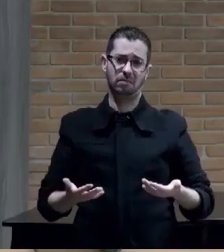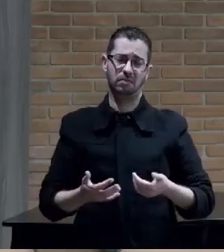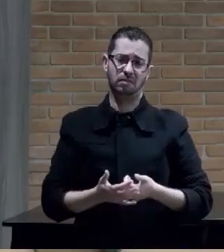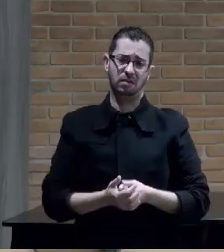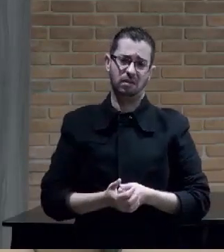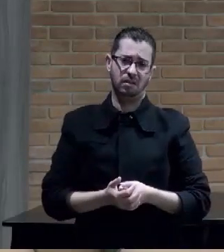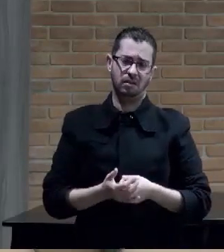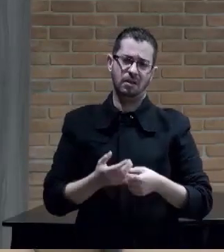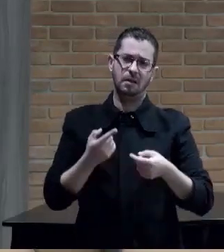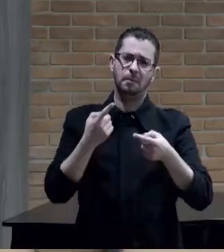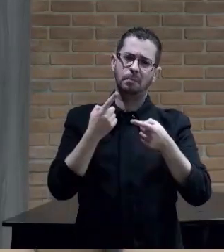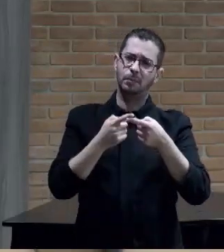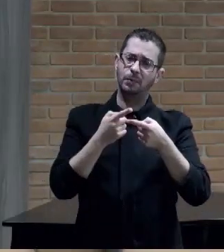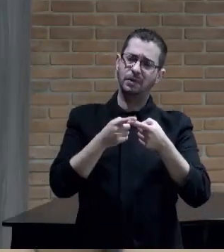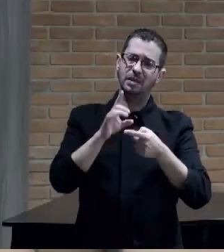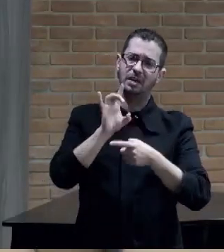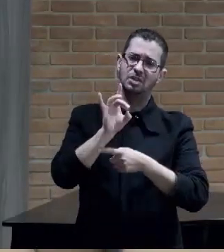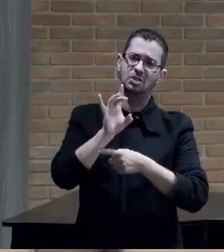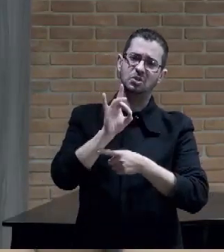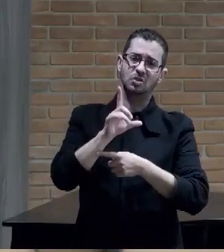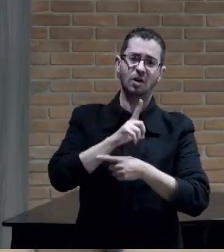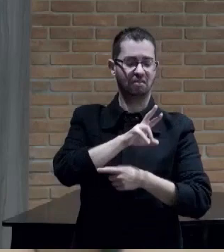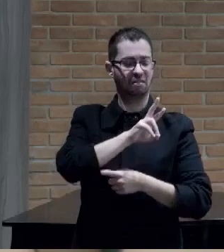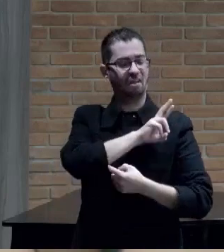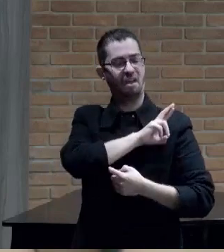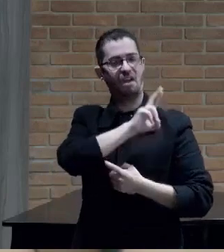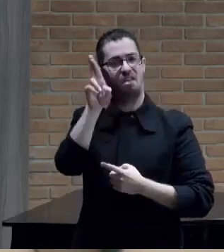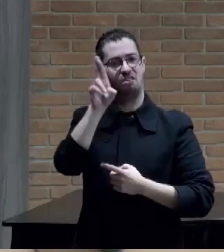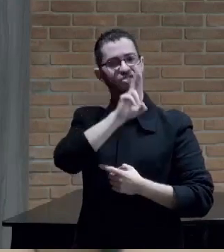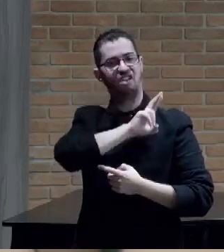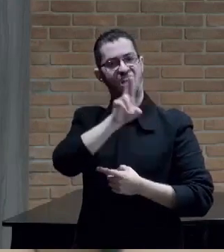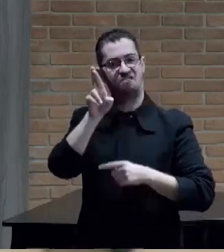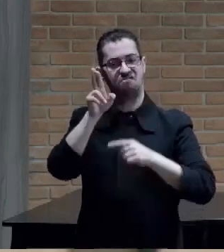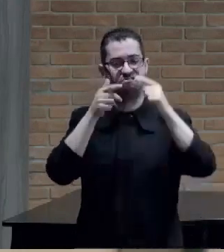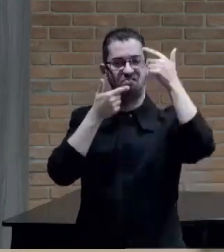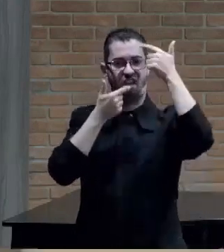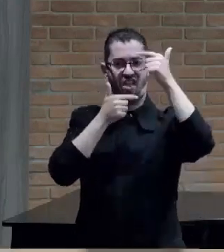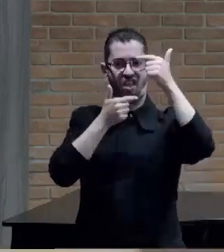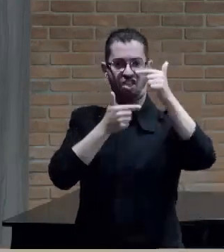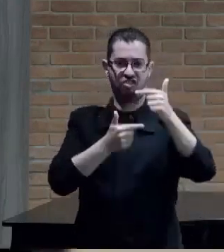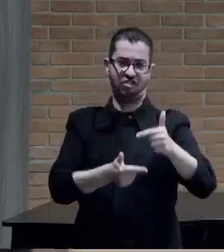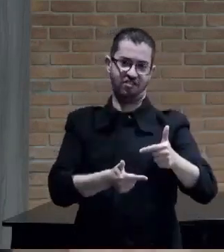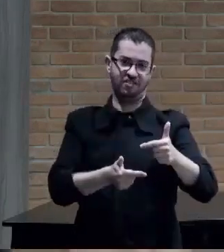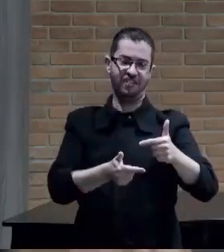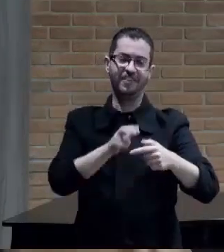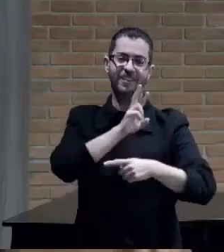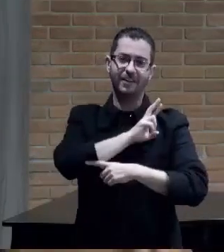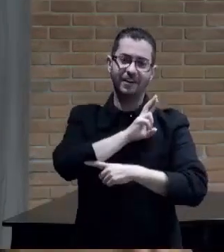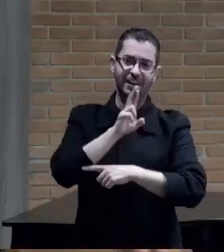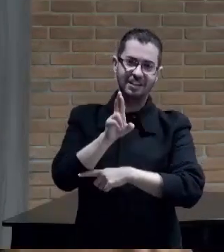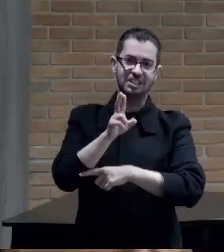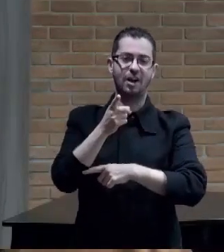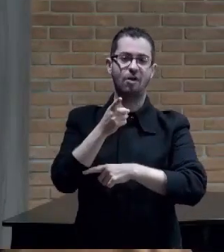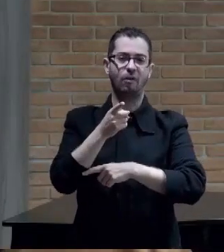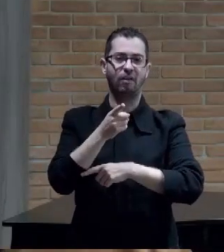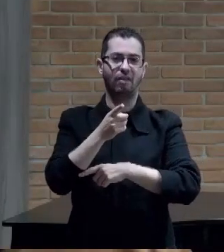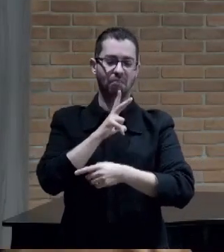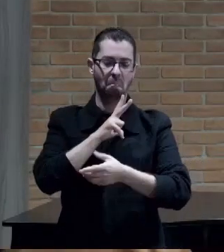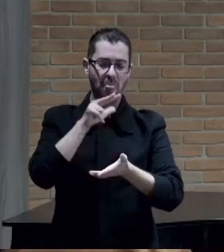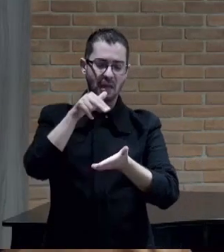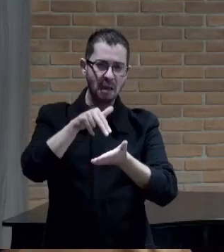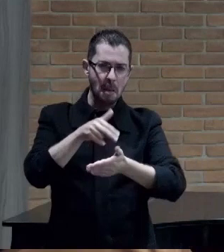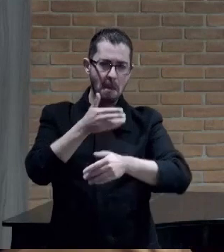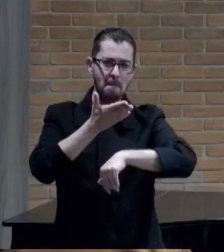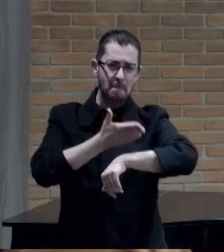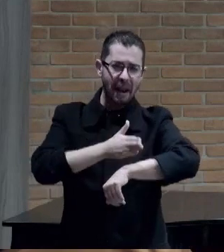Porque será apenas religião. E a religião e a prática de atos religiosos não nos